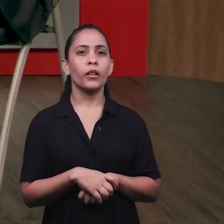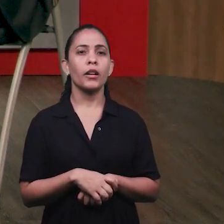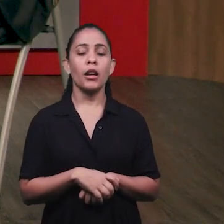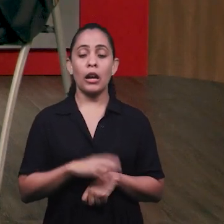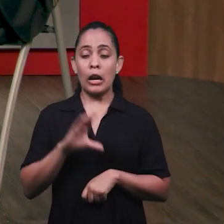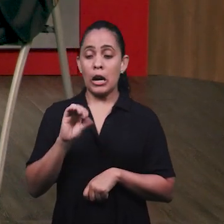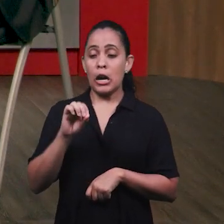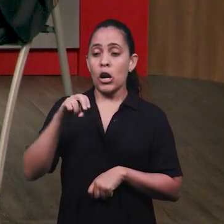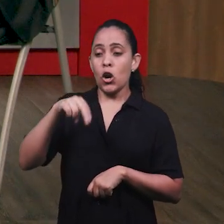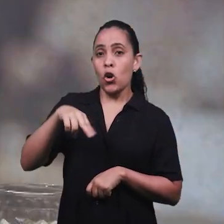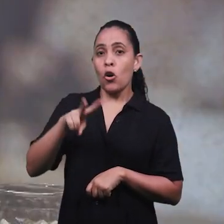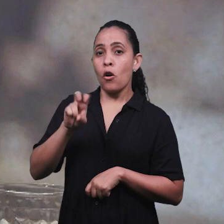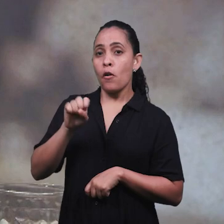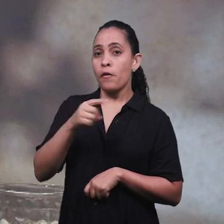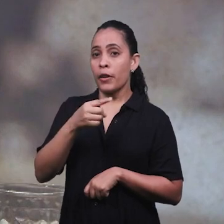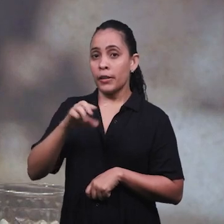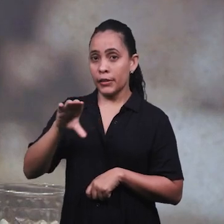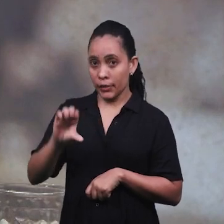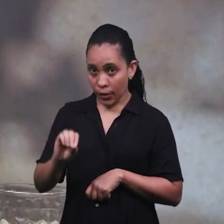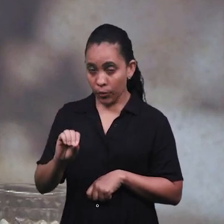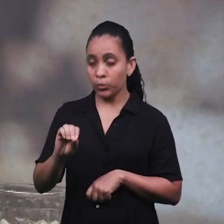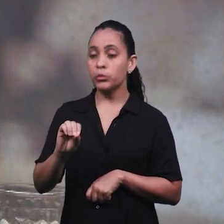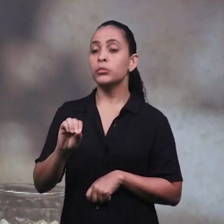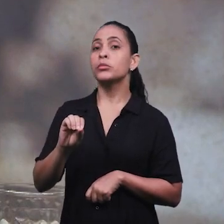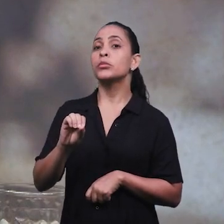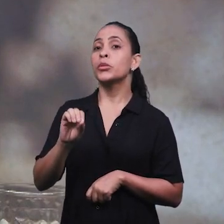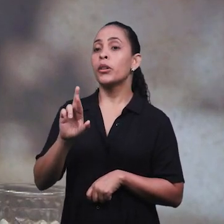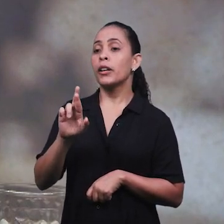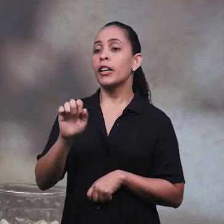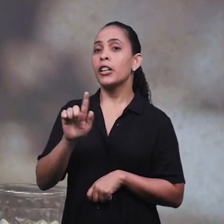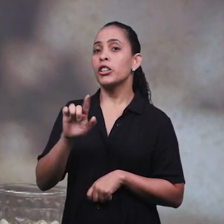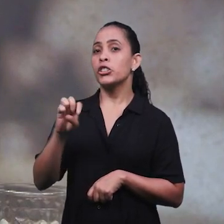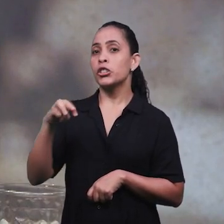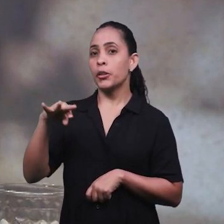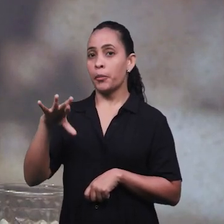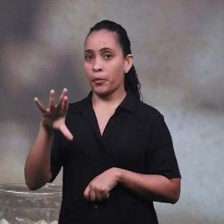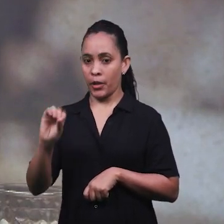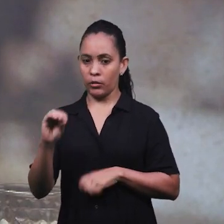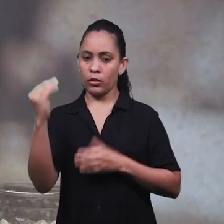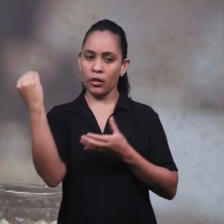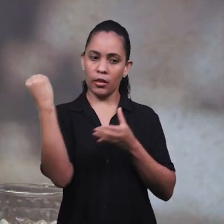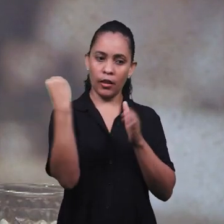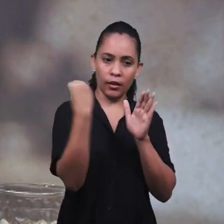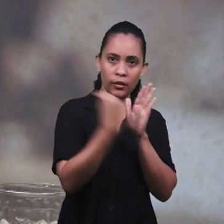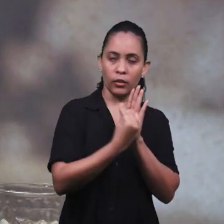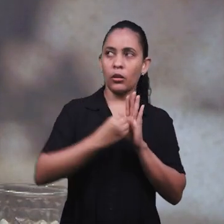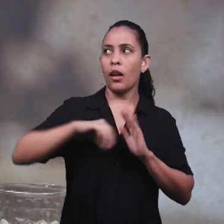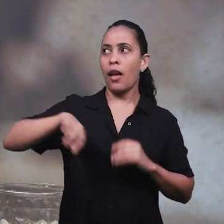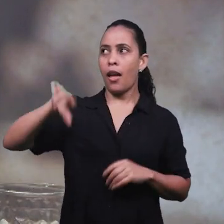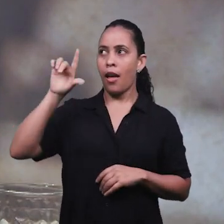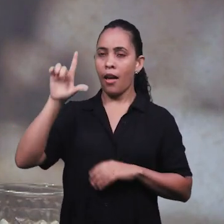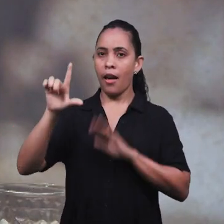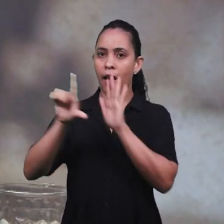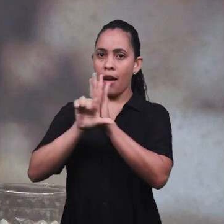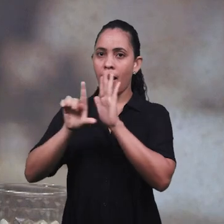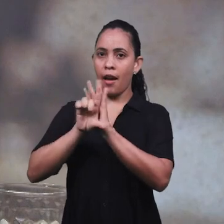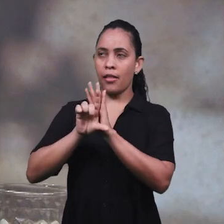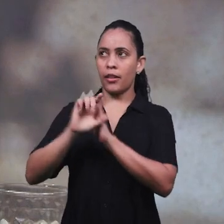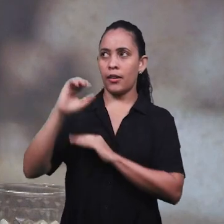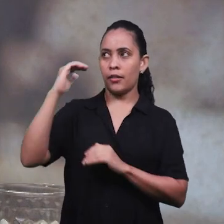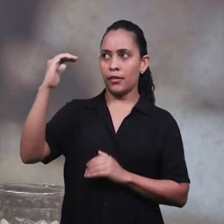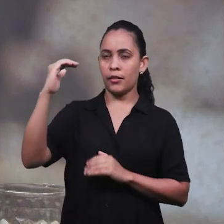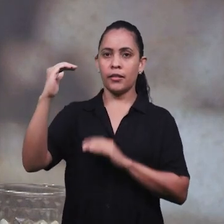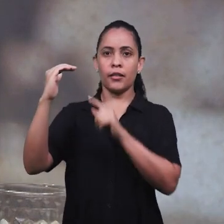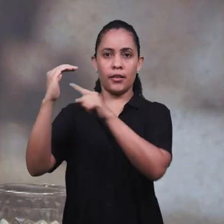regimento nunca podem ir de encontro e violar o Código Civil. Naquilo que o Código Civil não legislar, o condomínio, na figura